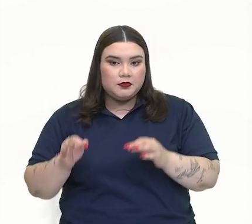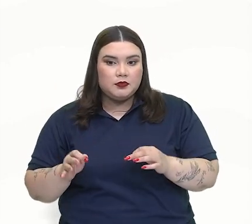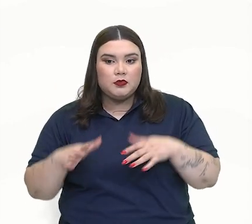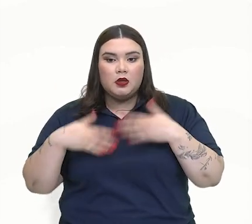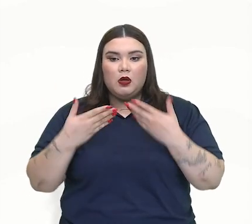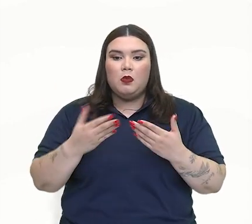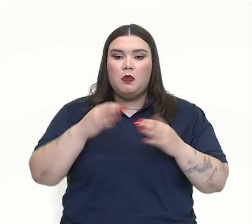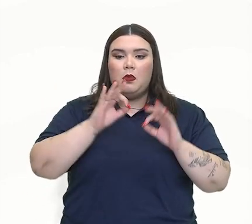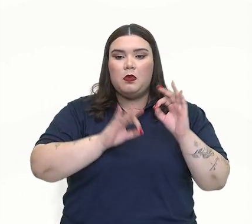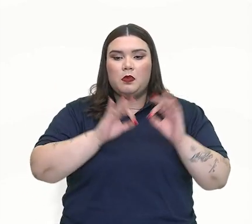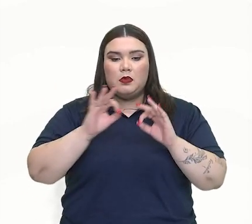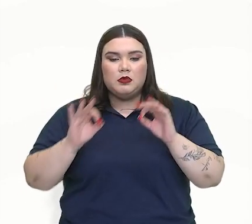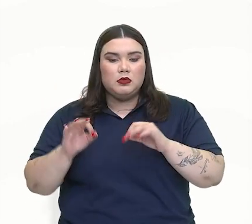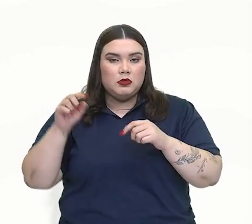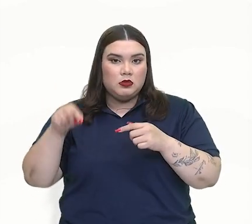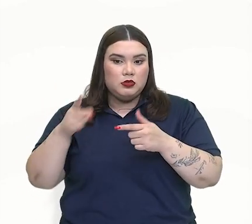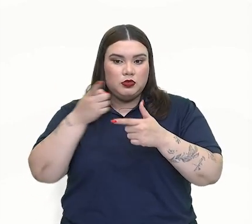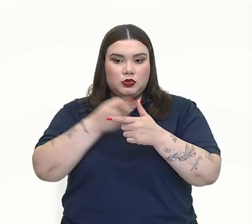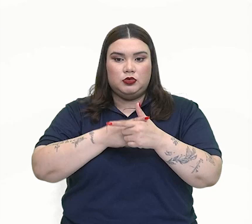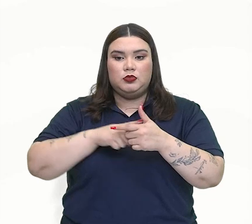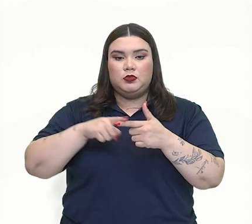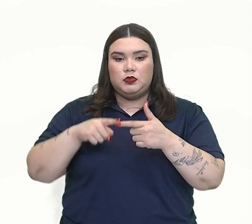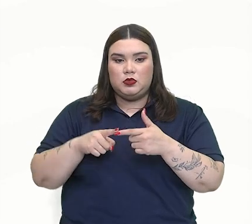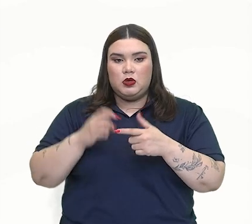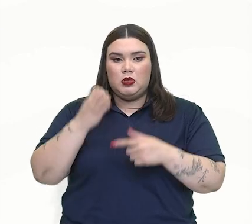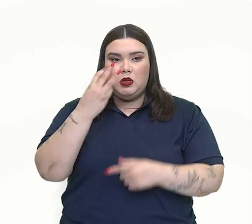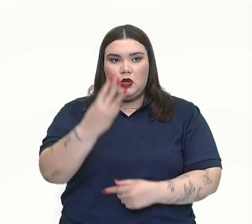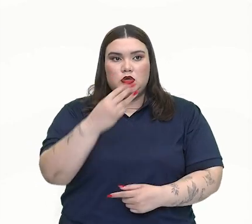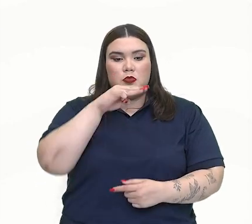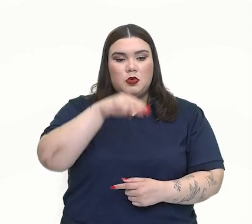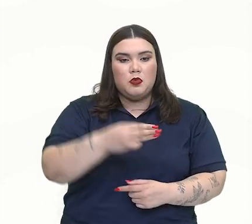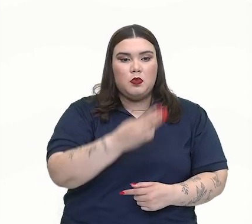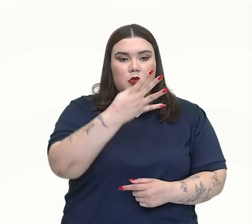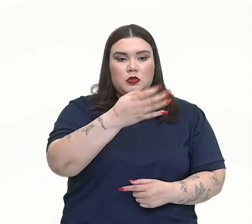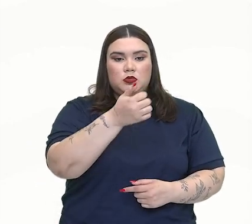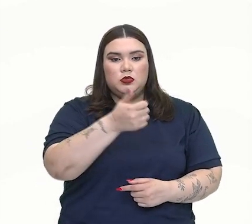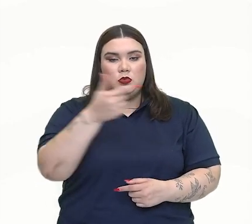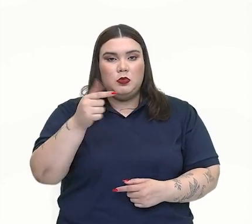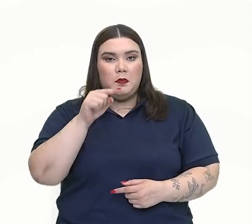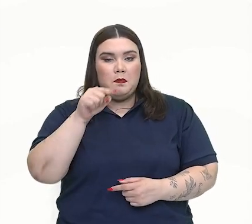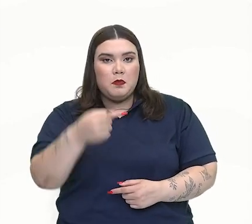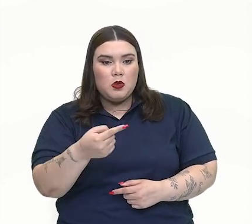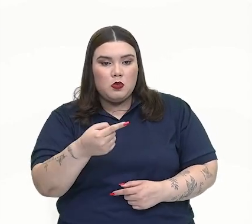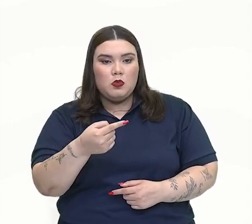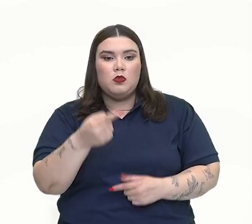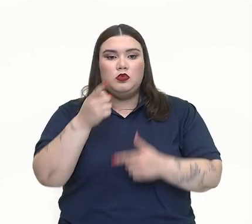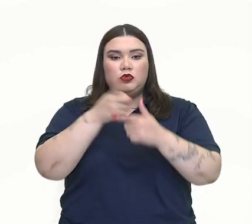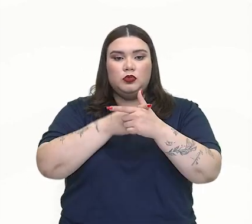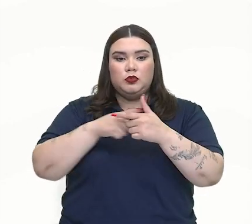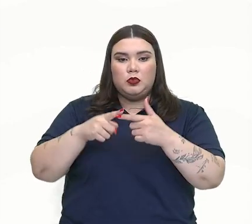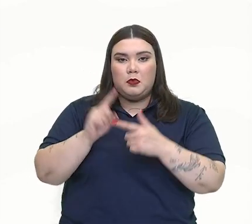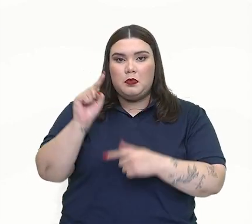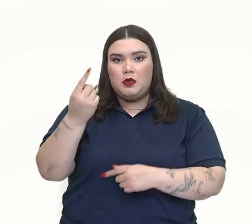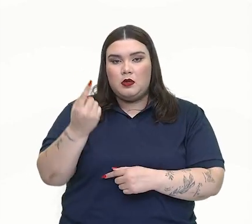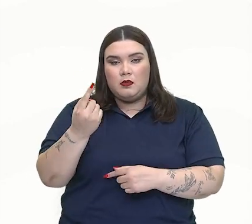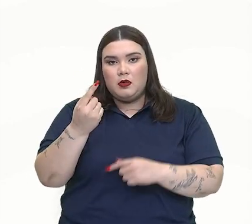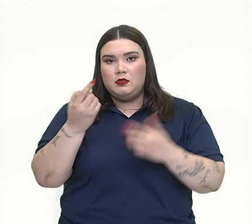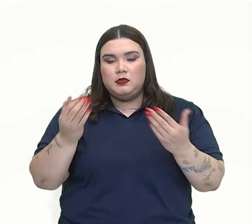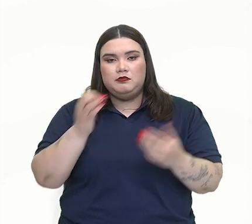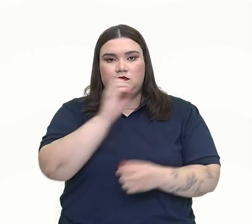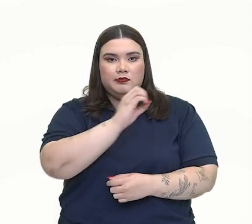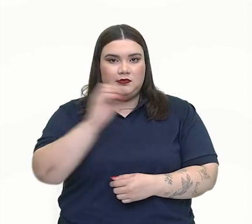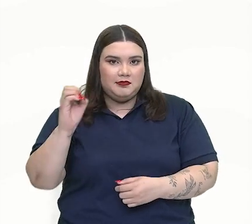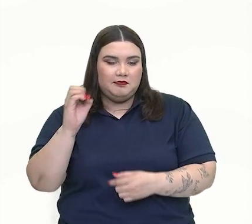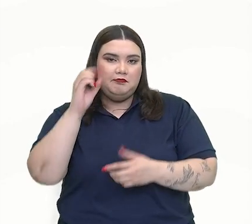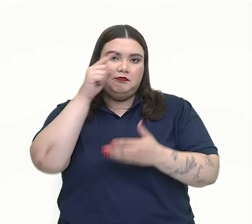de 3.412.000 por 1000, o que vai acontecer com esses zeros aqui, ó? Eu vou simplificar, né? É como se